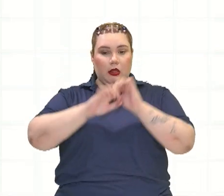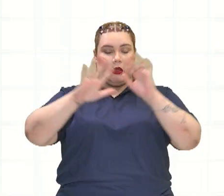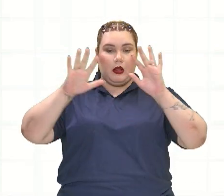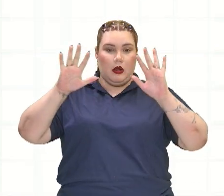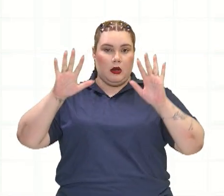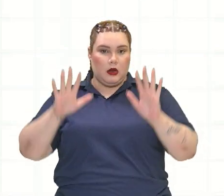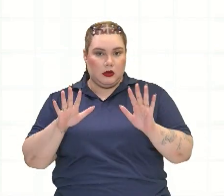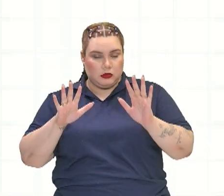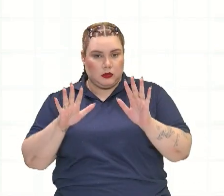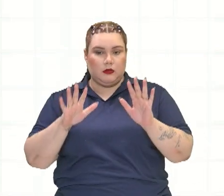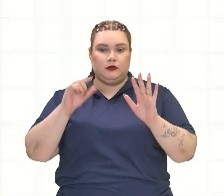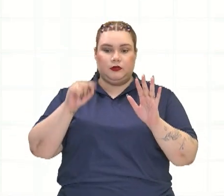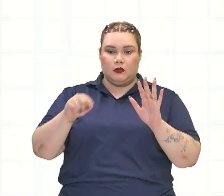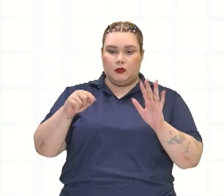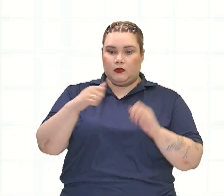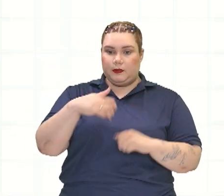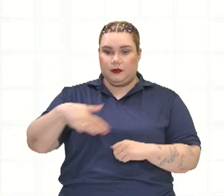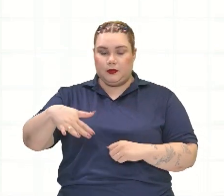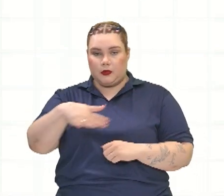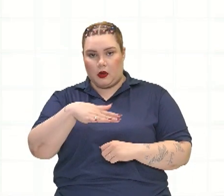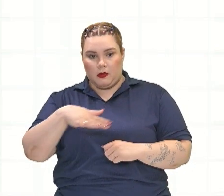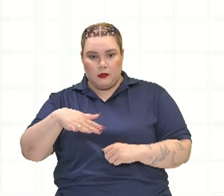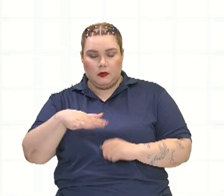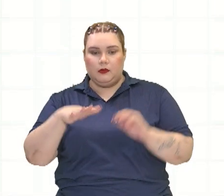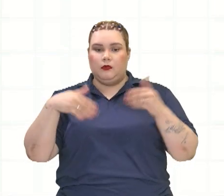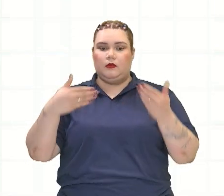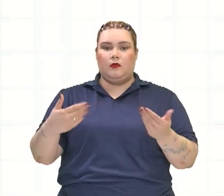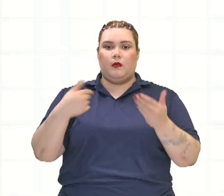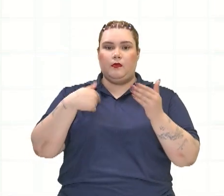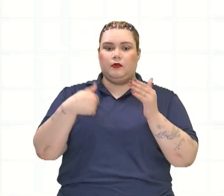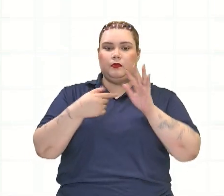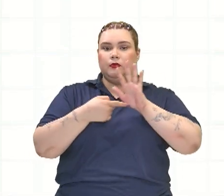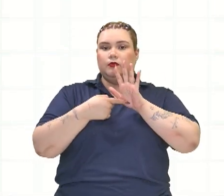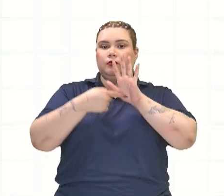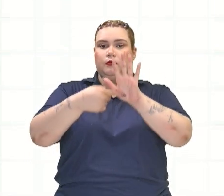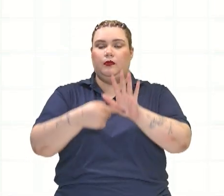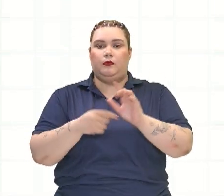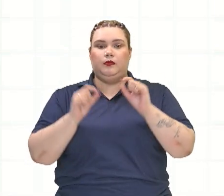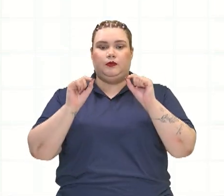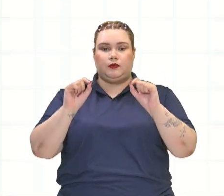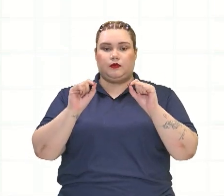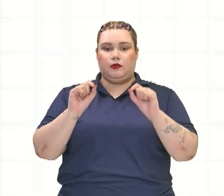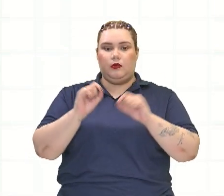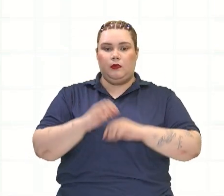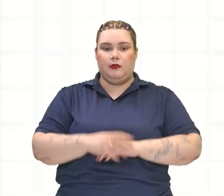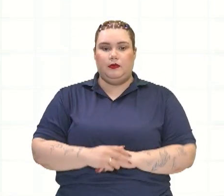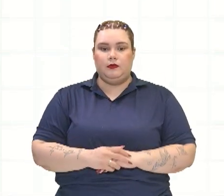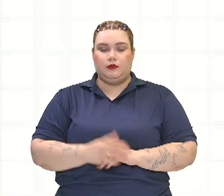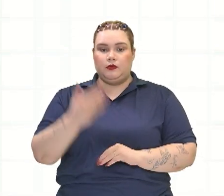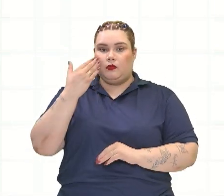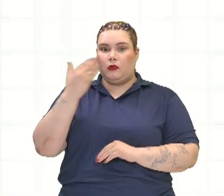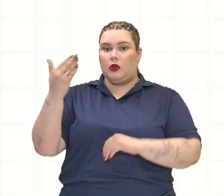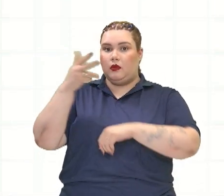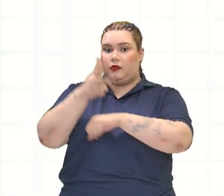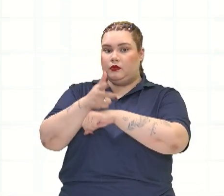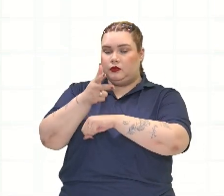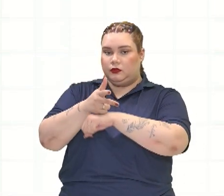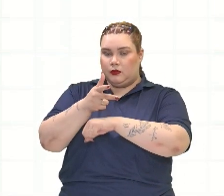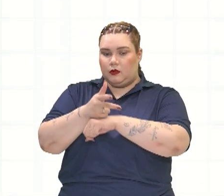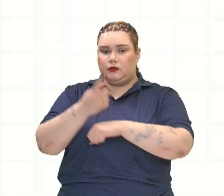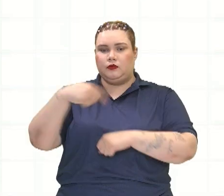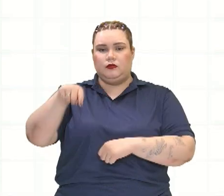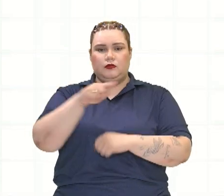aí as nossas zonas climáticas, eu trouxe aqui para vocês esse vídeo, onde